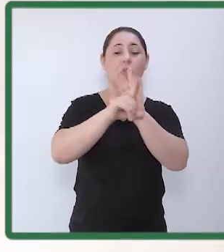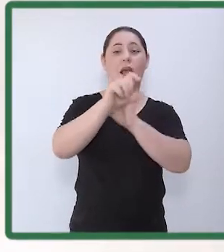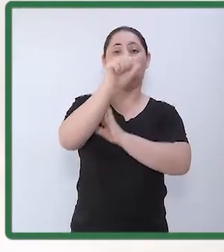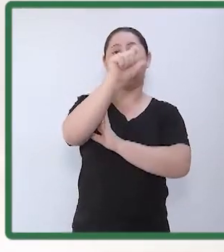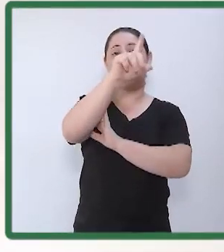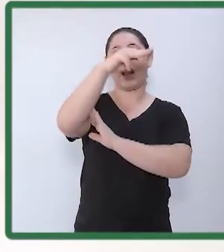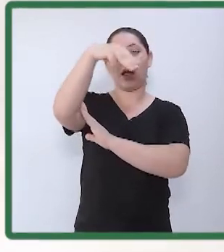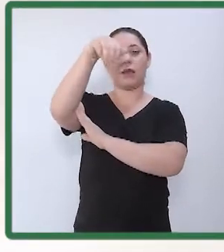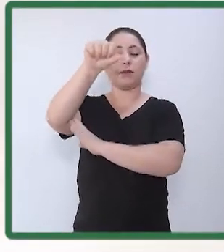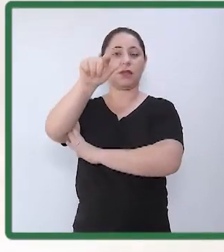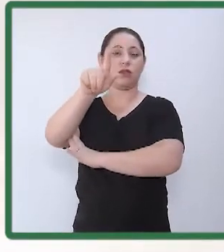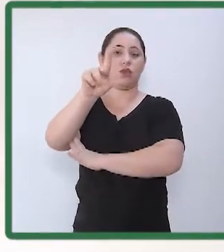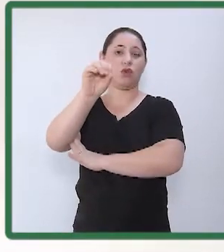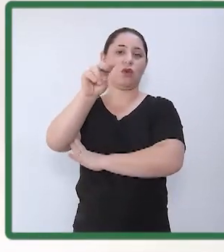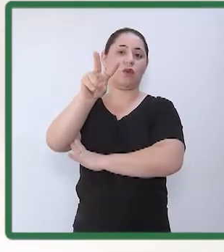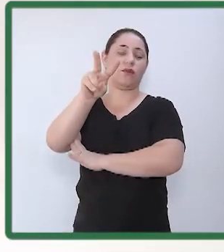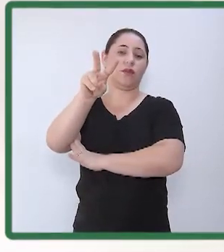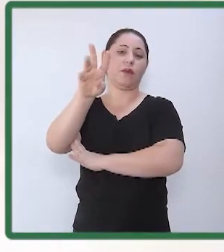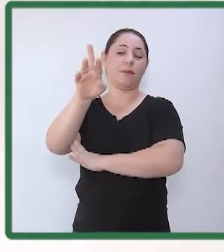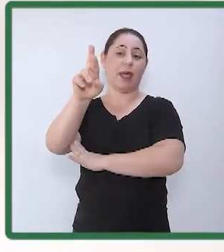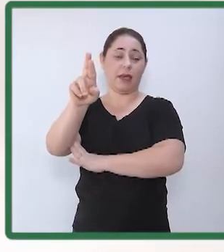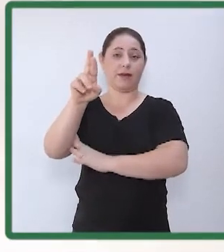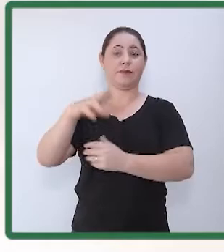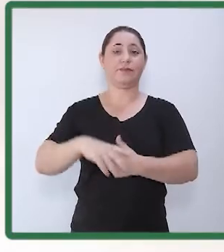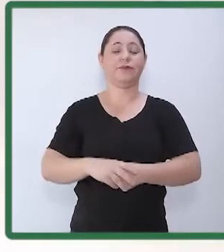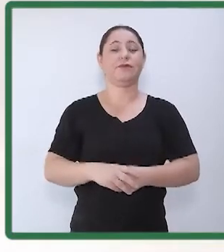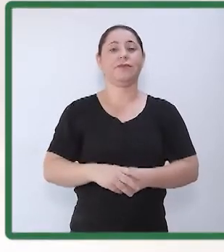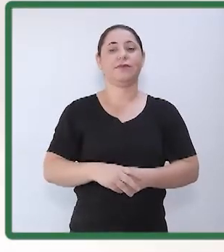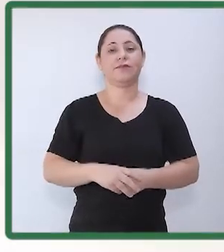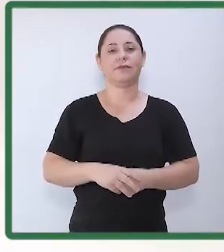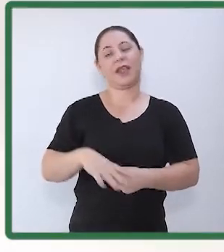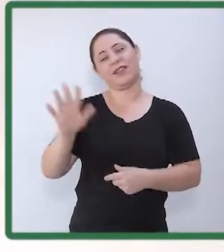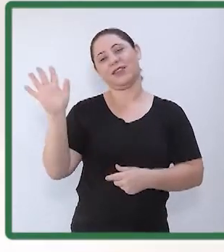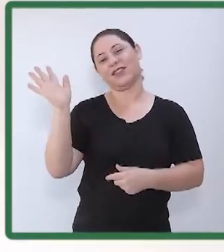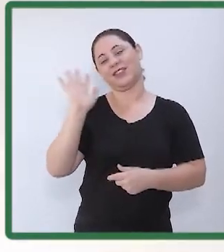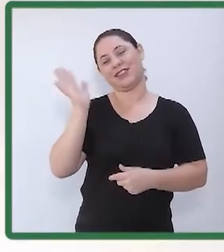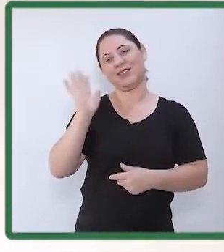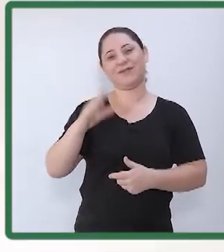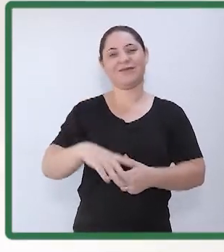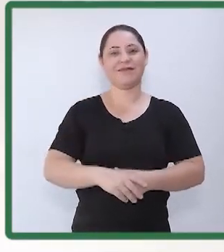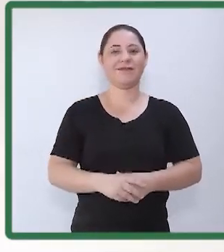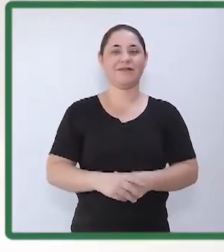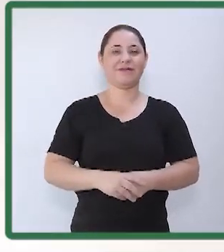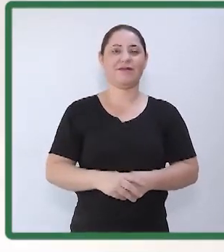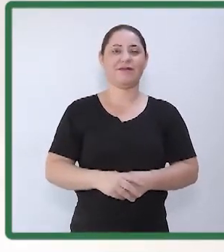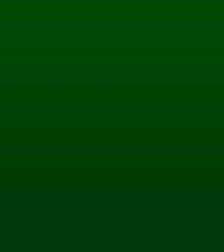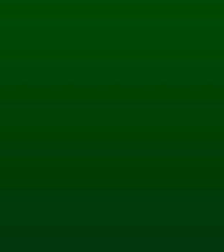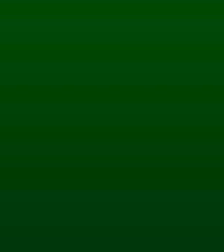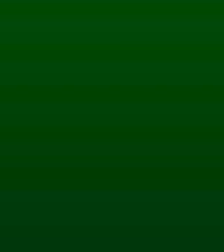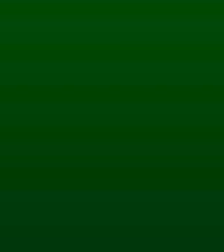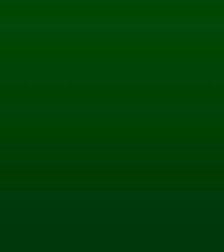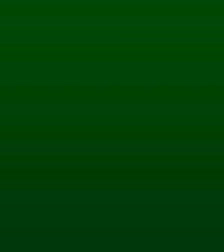de Leis, al.ms.gov.br. Até o próximo programa.